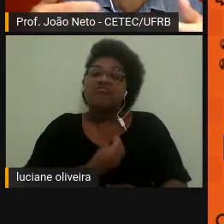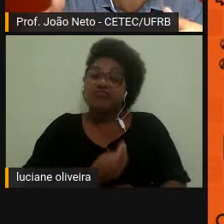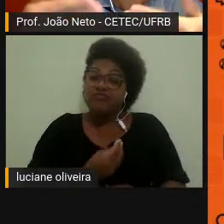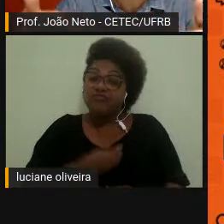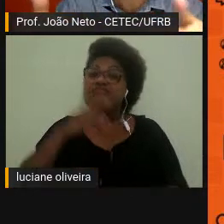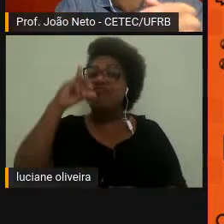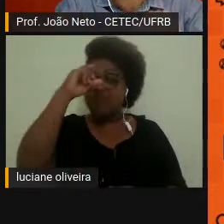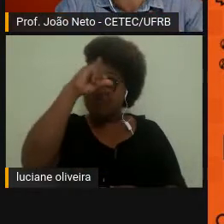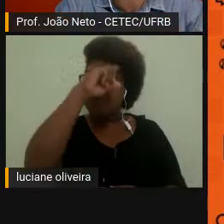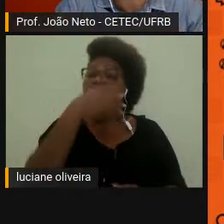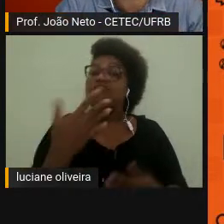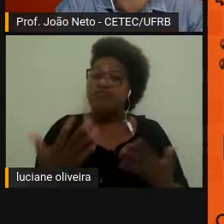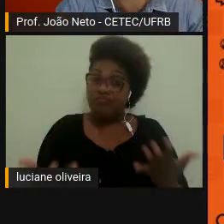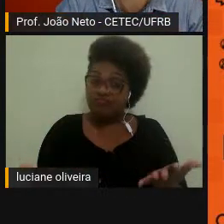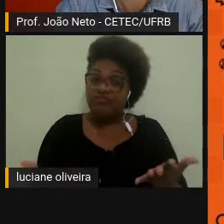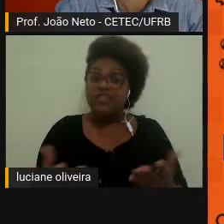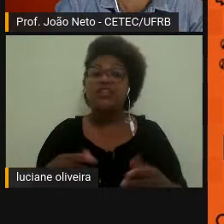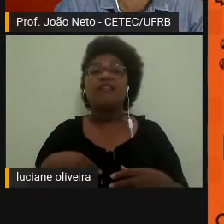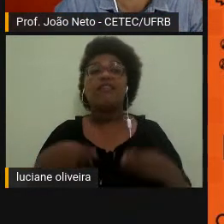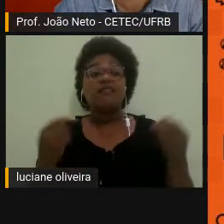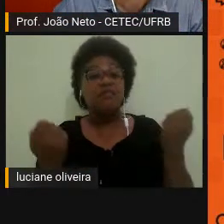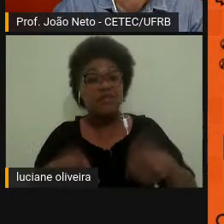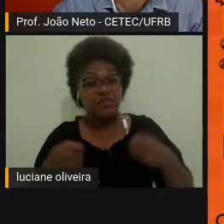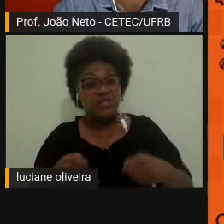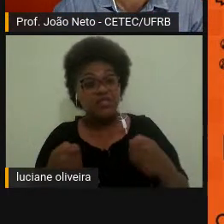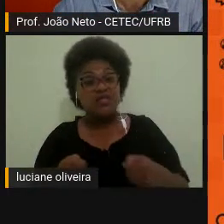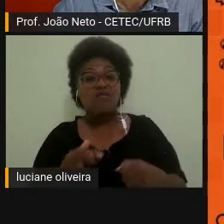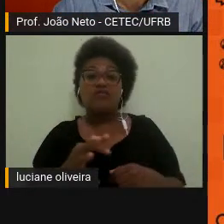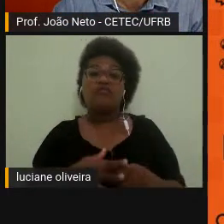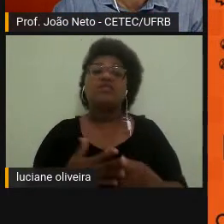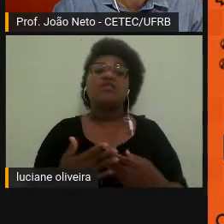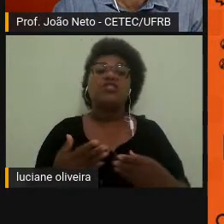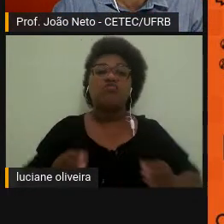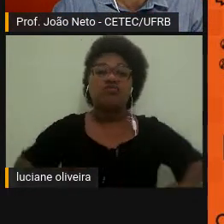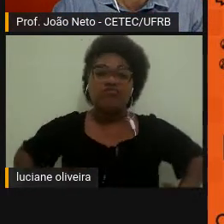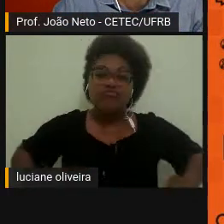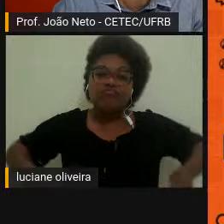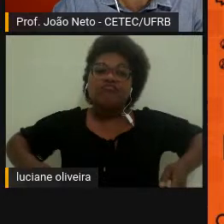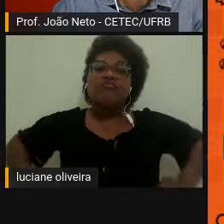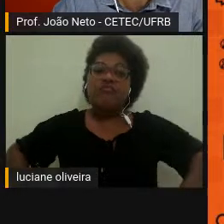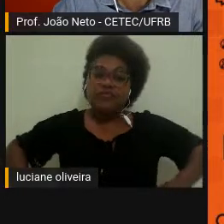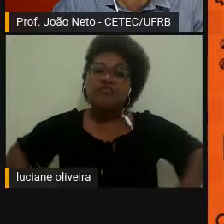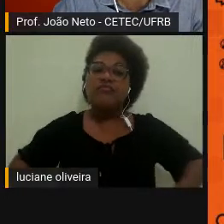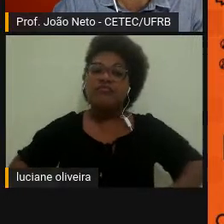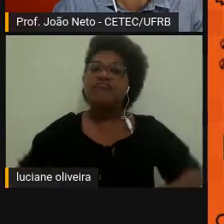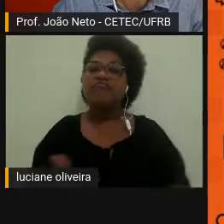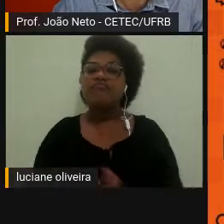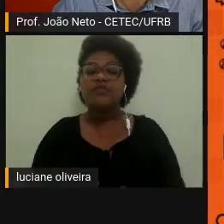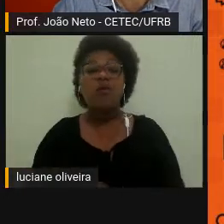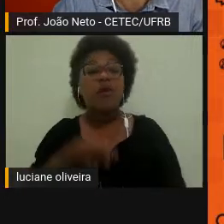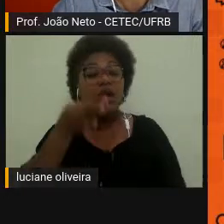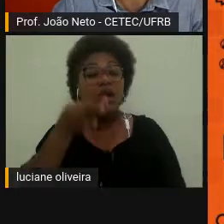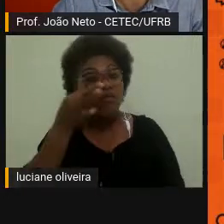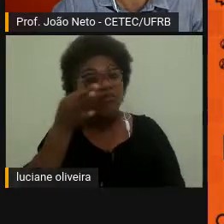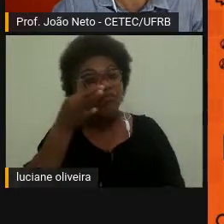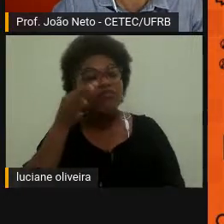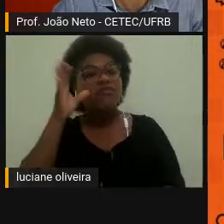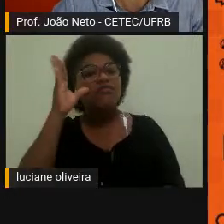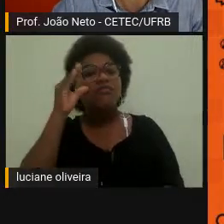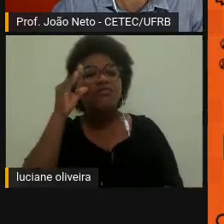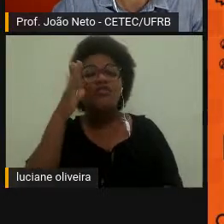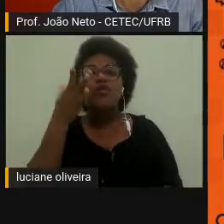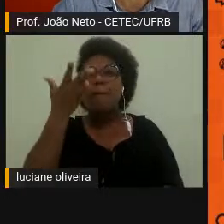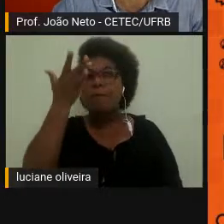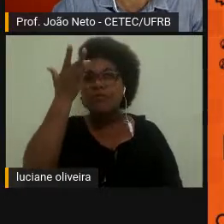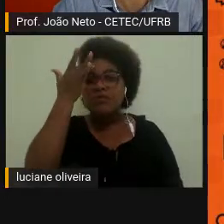até precisar de uma cadeira de rodas é interessante perceber também isso é muito importante